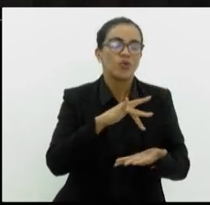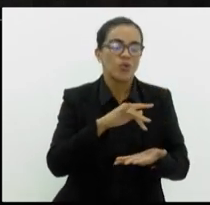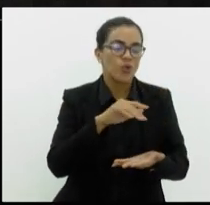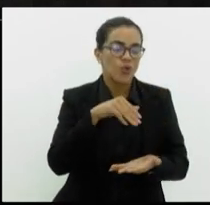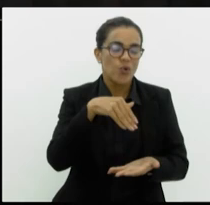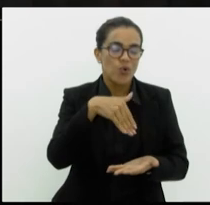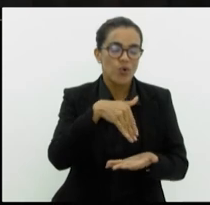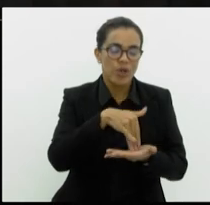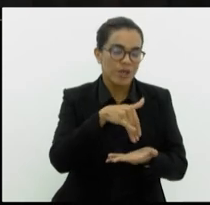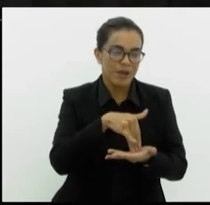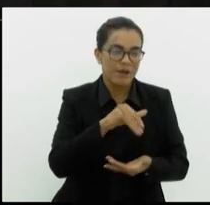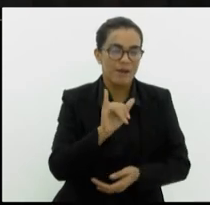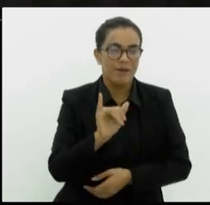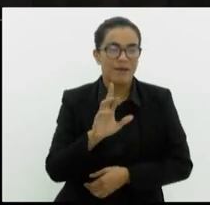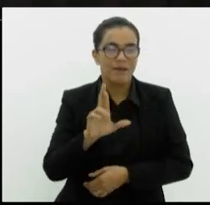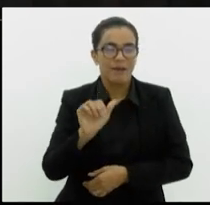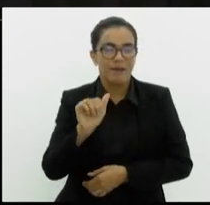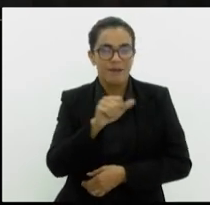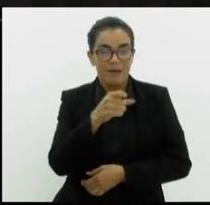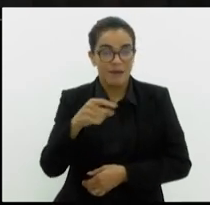A posição